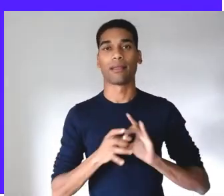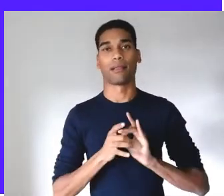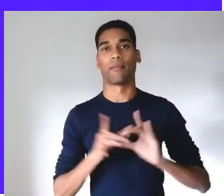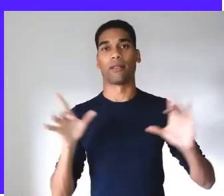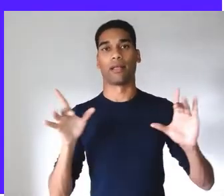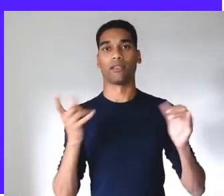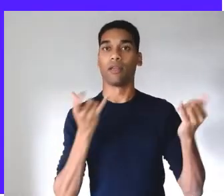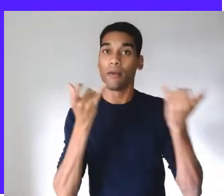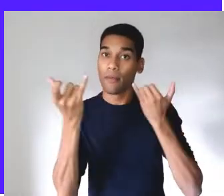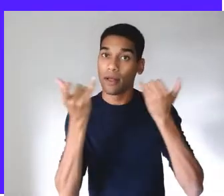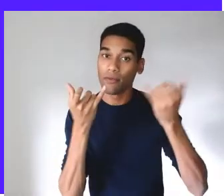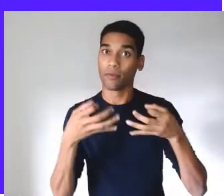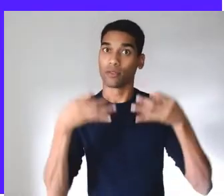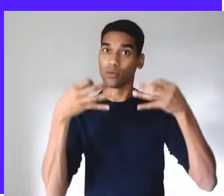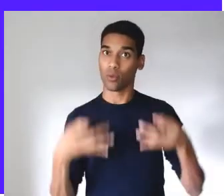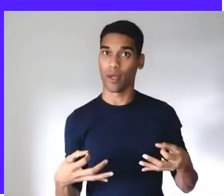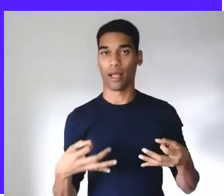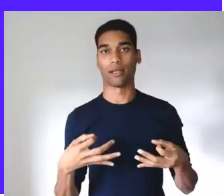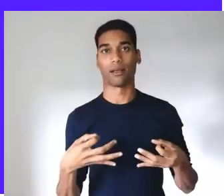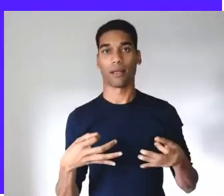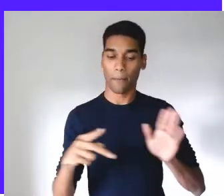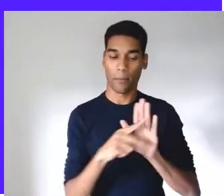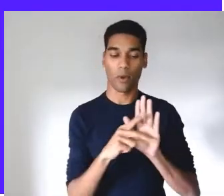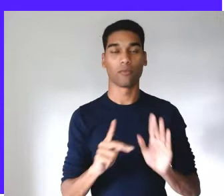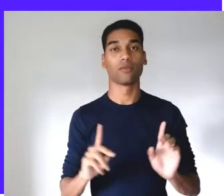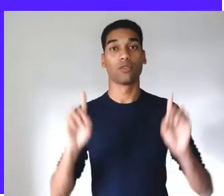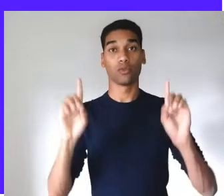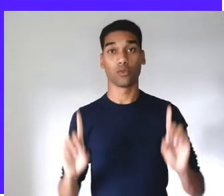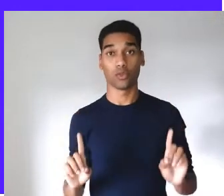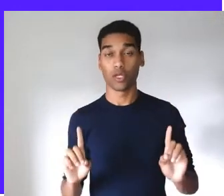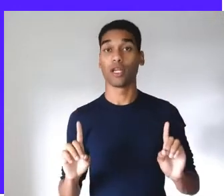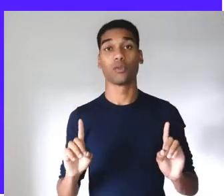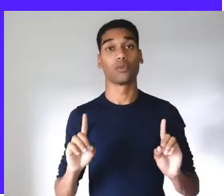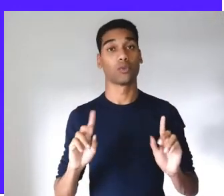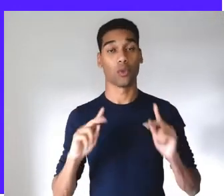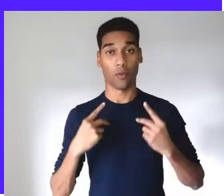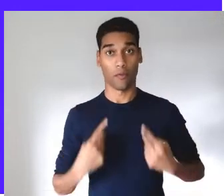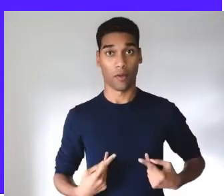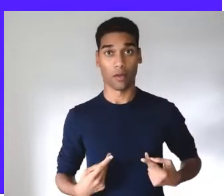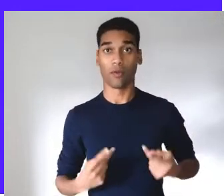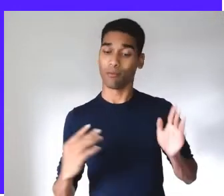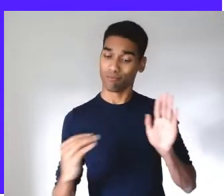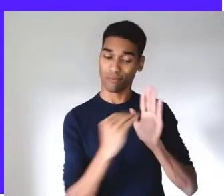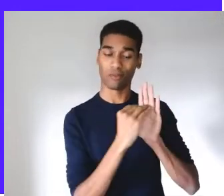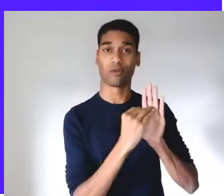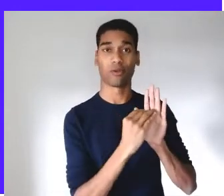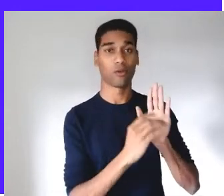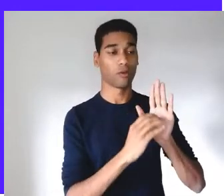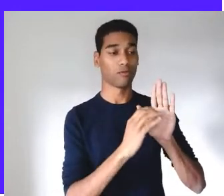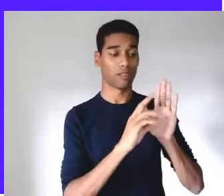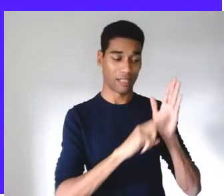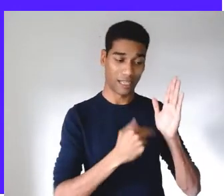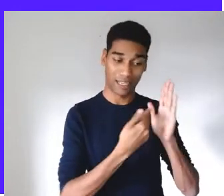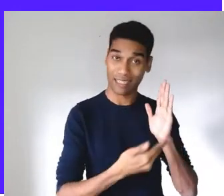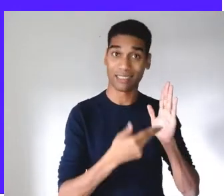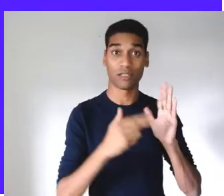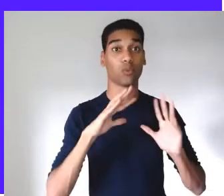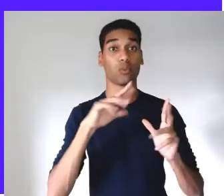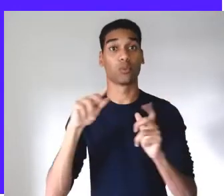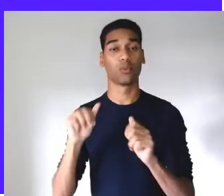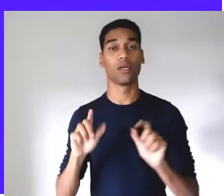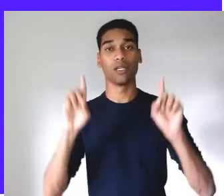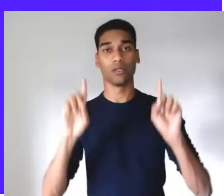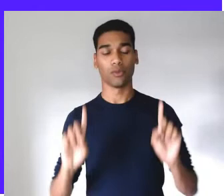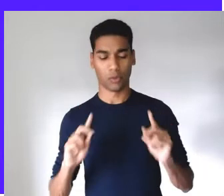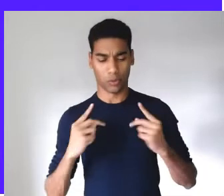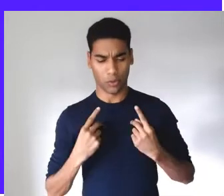humano, como expresso na Declaração Universal dos Direitos Humanos. Então, isso também não é um viés, né, você